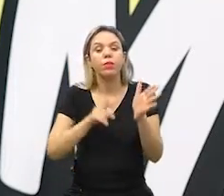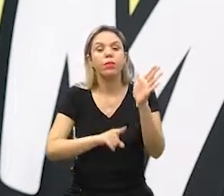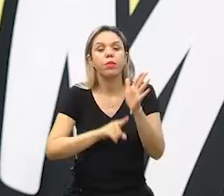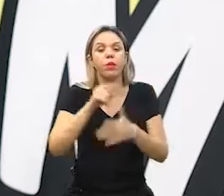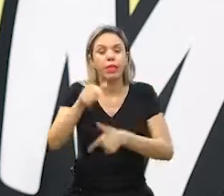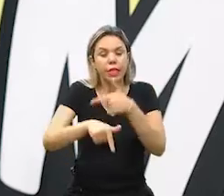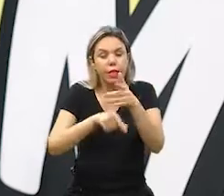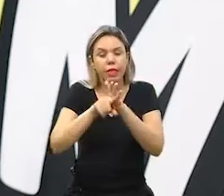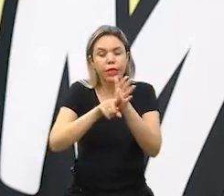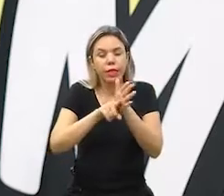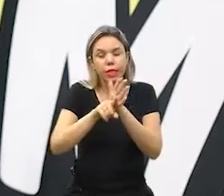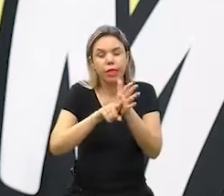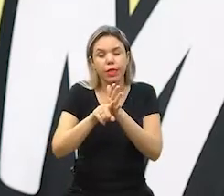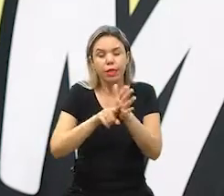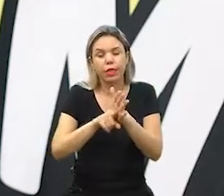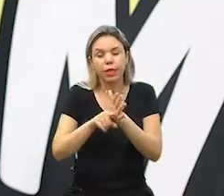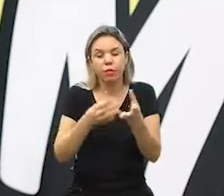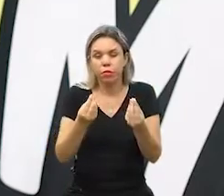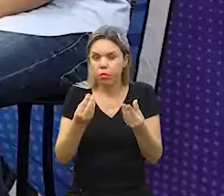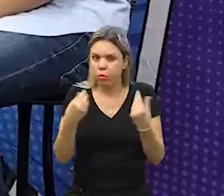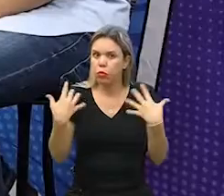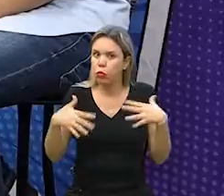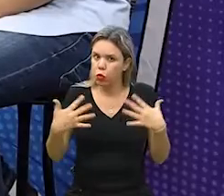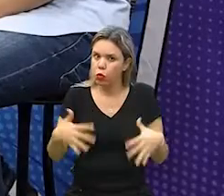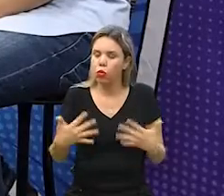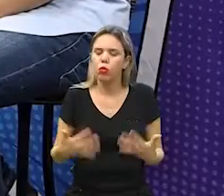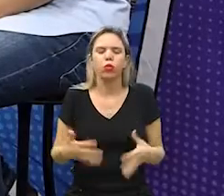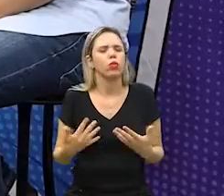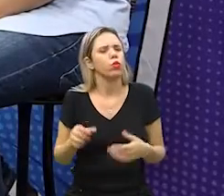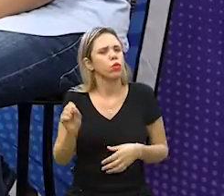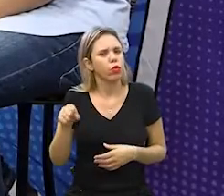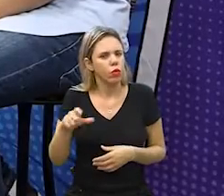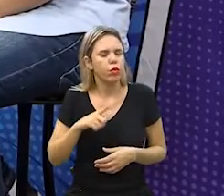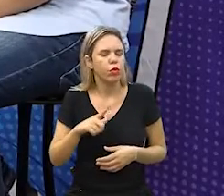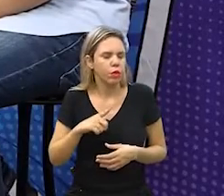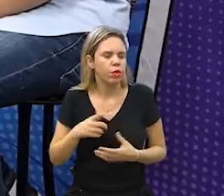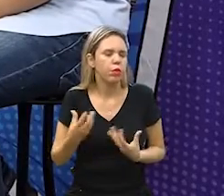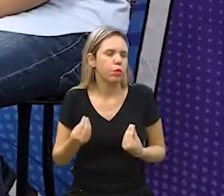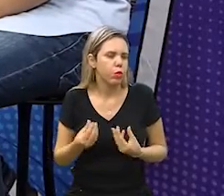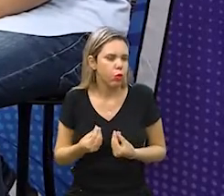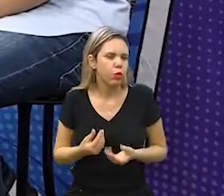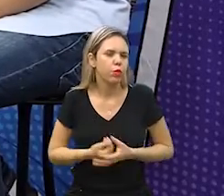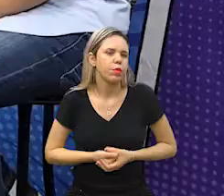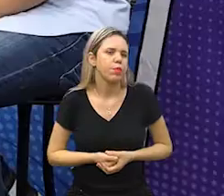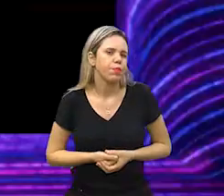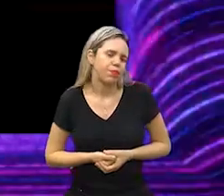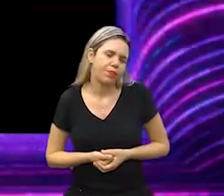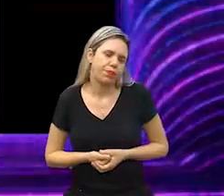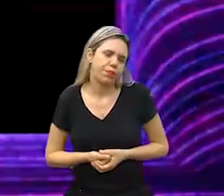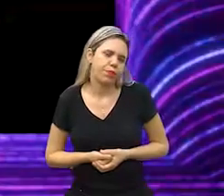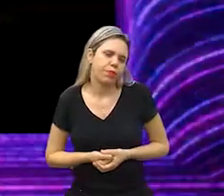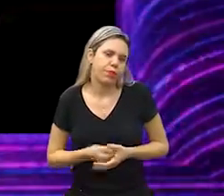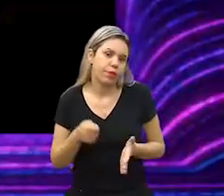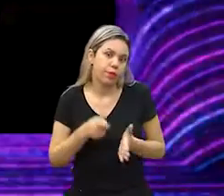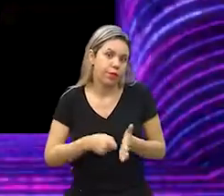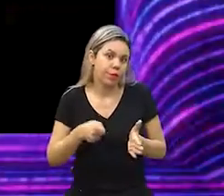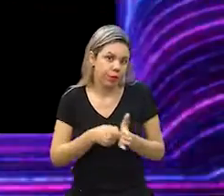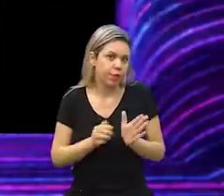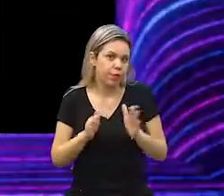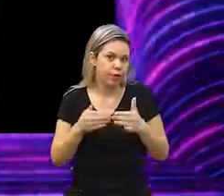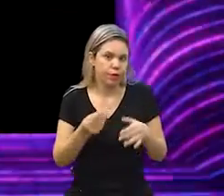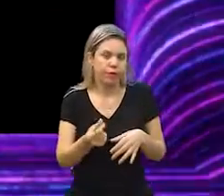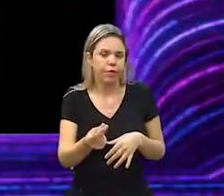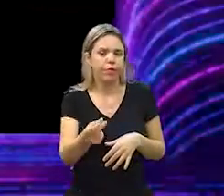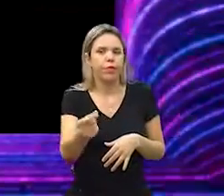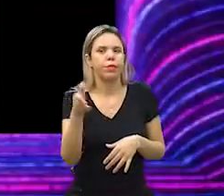trabalho, muita pesquisa. Muita pesquisa, muita dedicação,